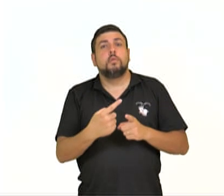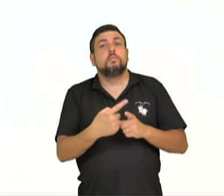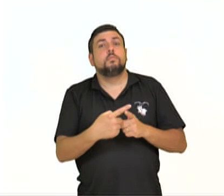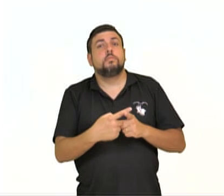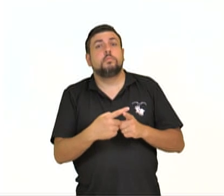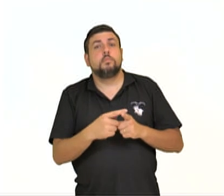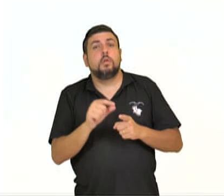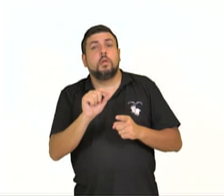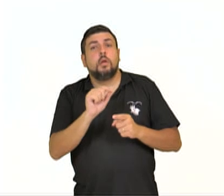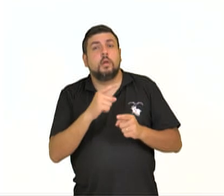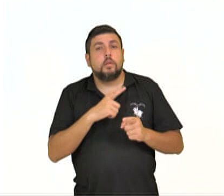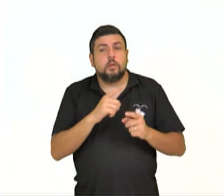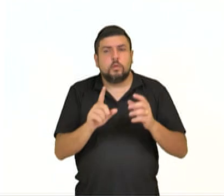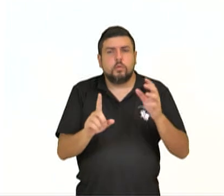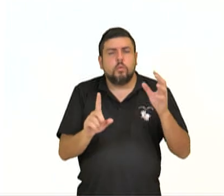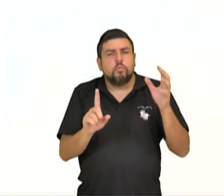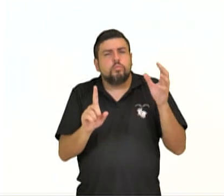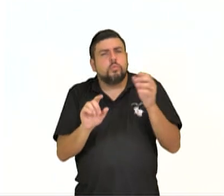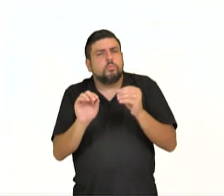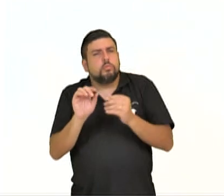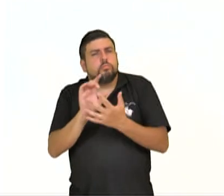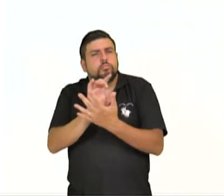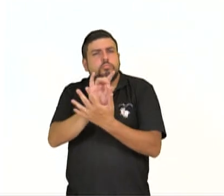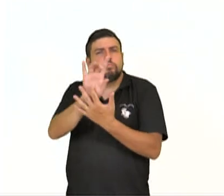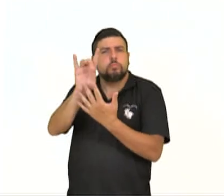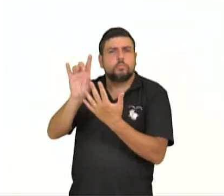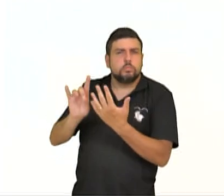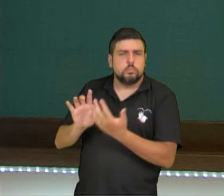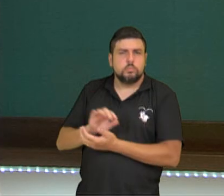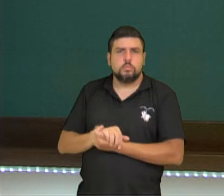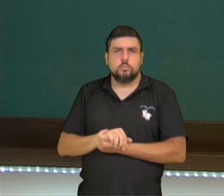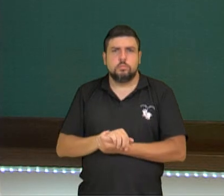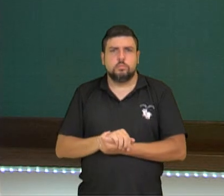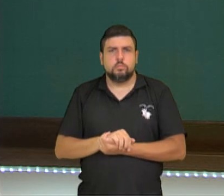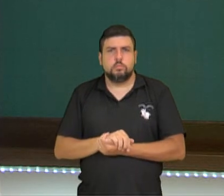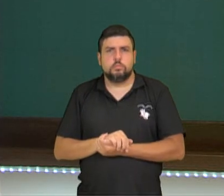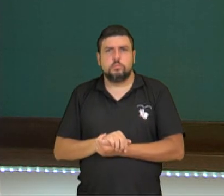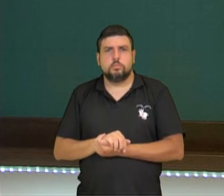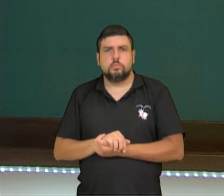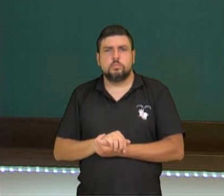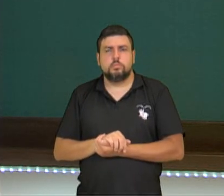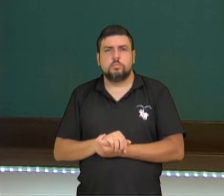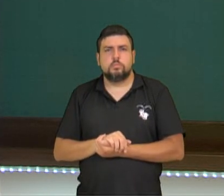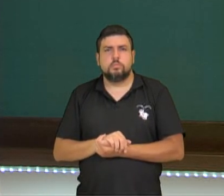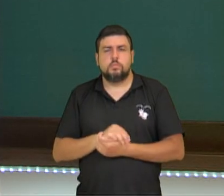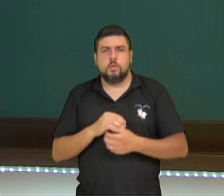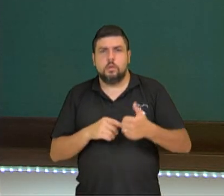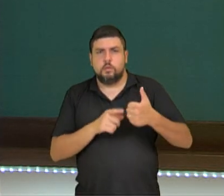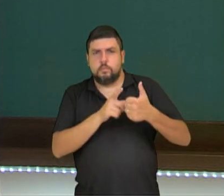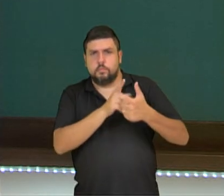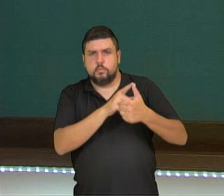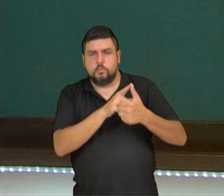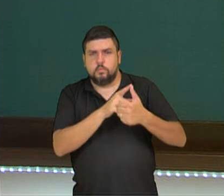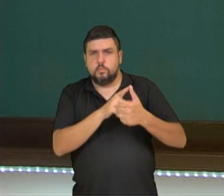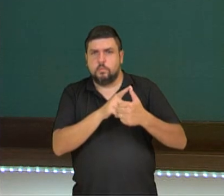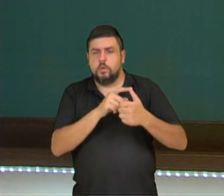os elementos. Então, o que eu tenho ali de fatores? Latitude,